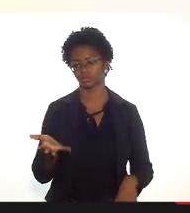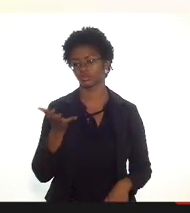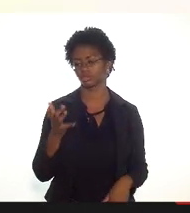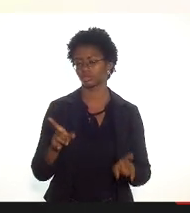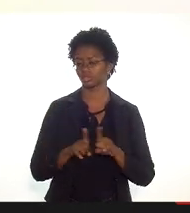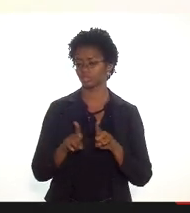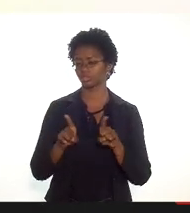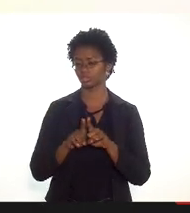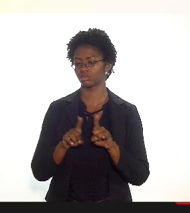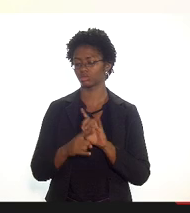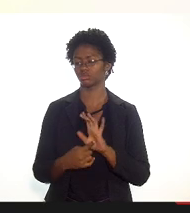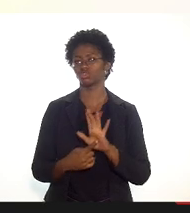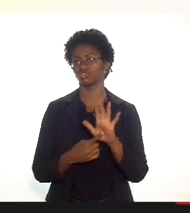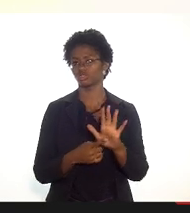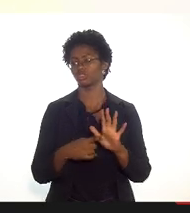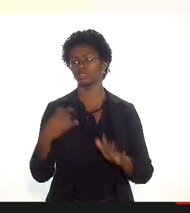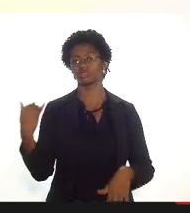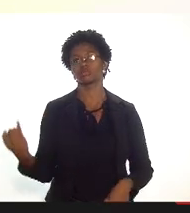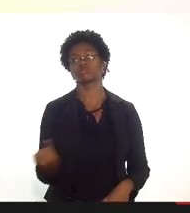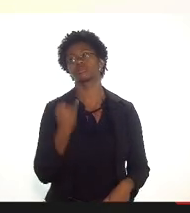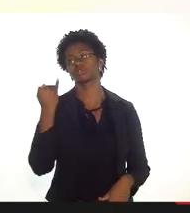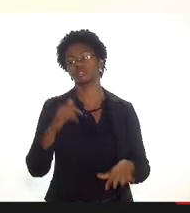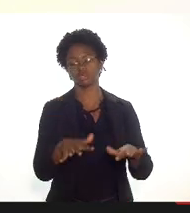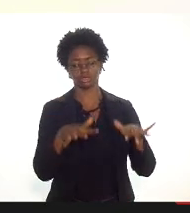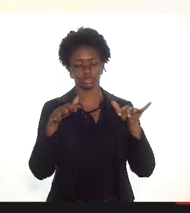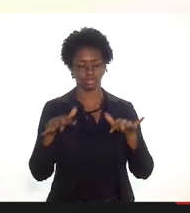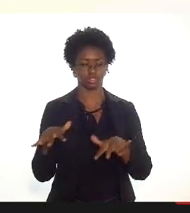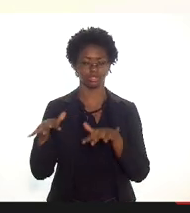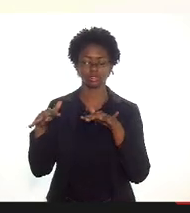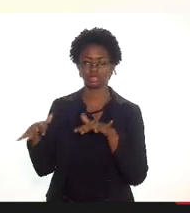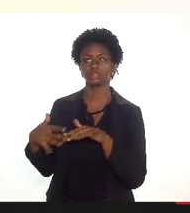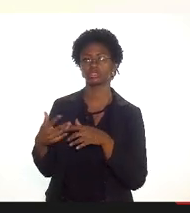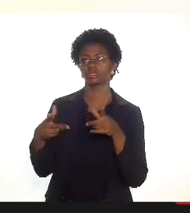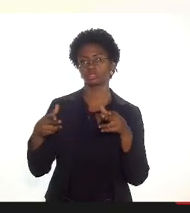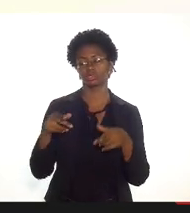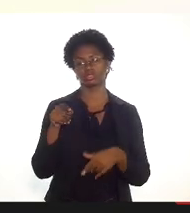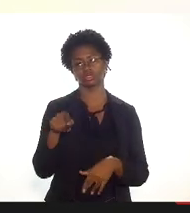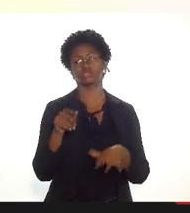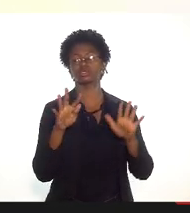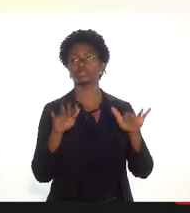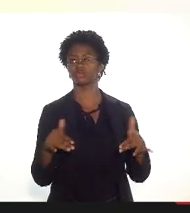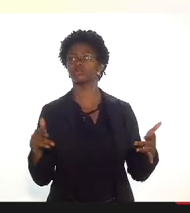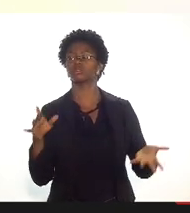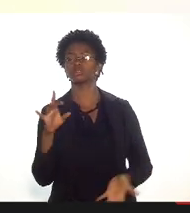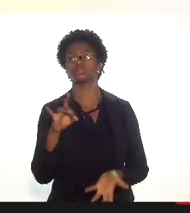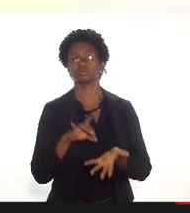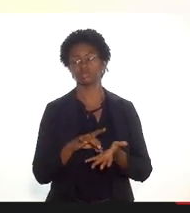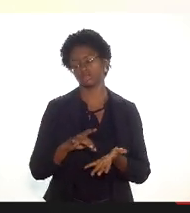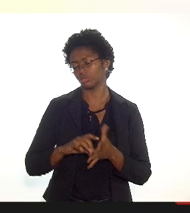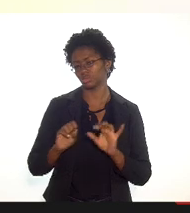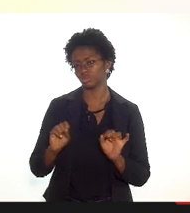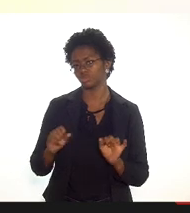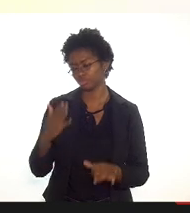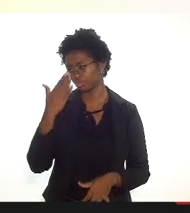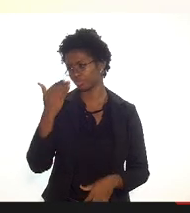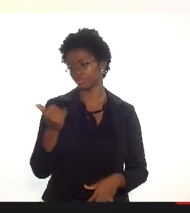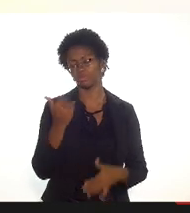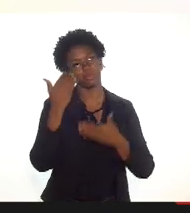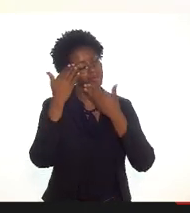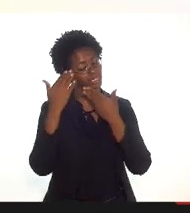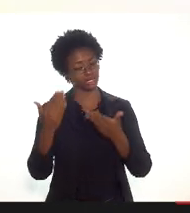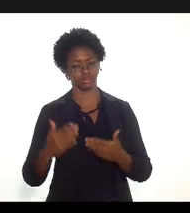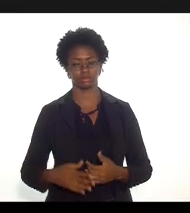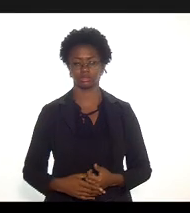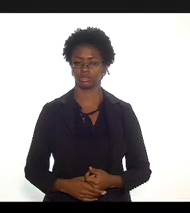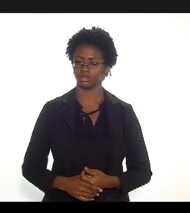também destacar a importância, né, de audiências como essa e terminar realmente me colocando à disposição. Obrigada.